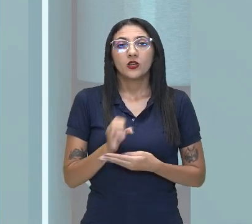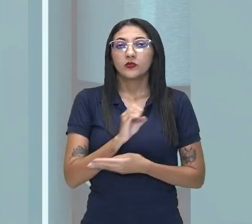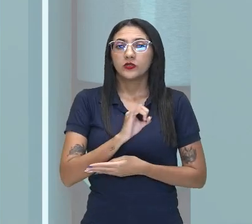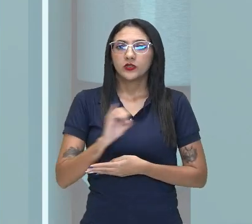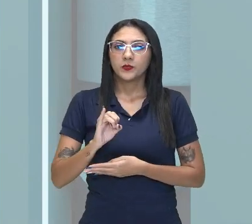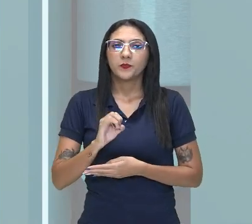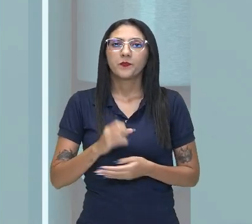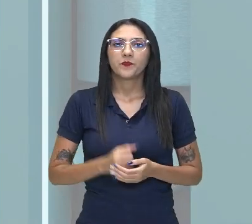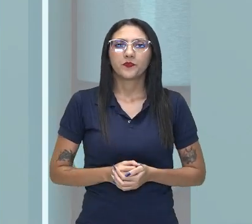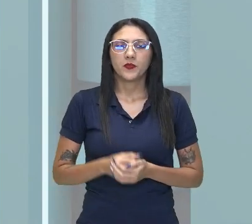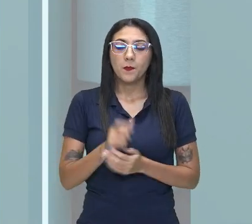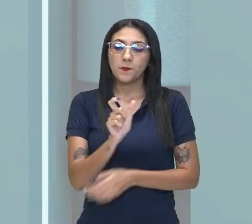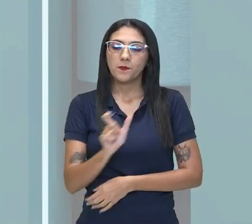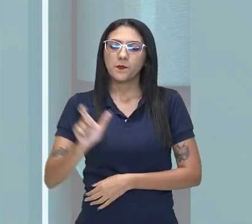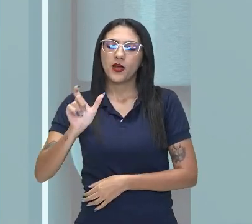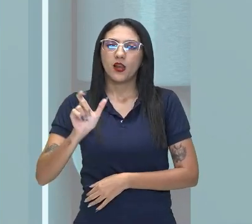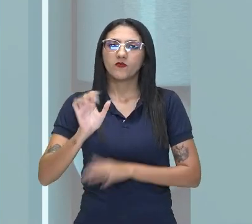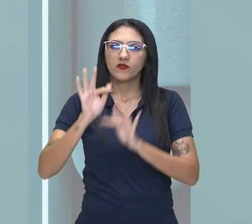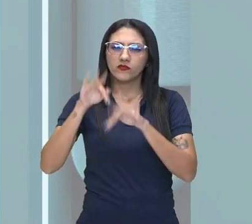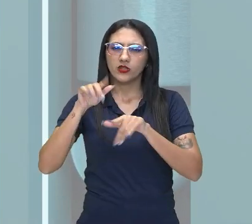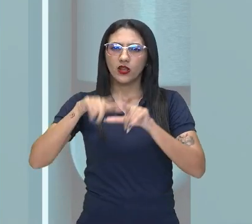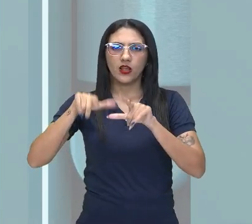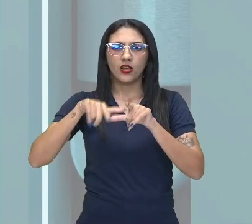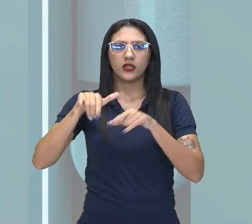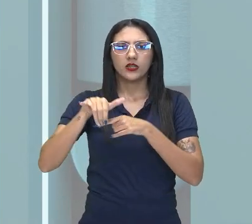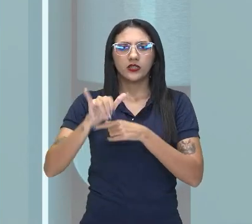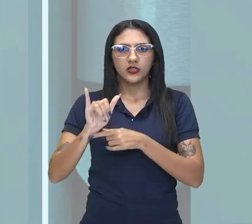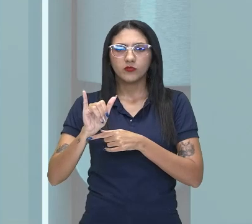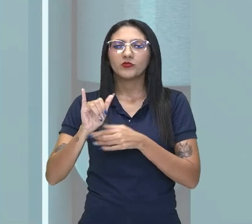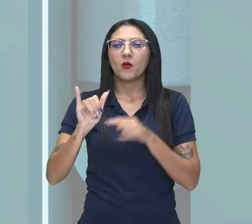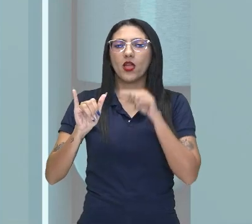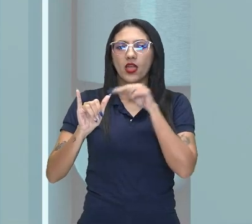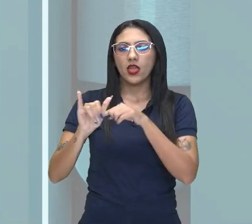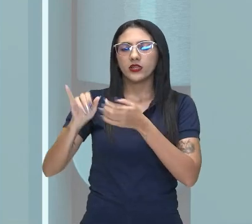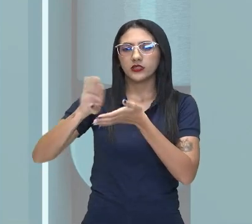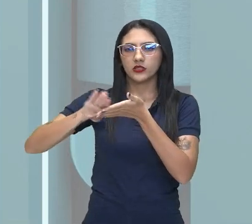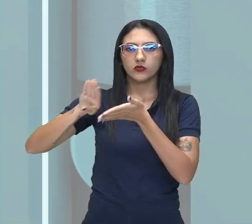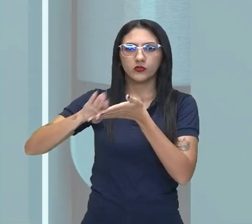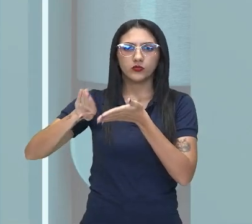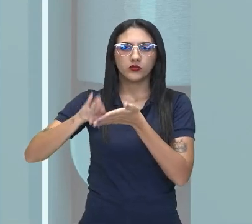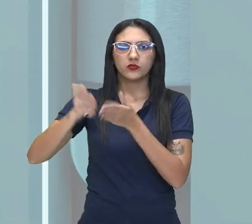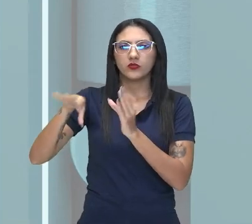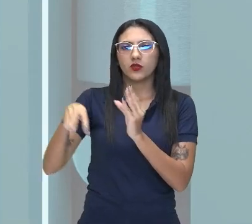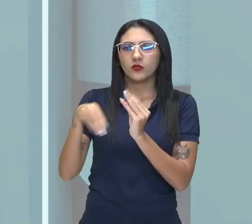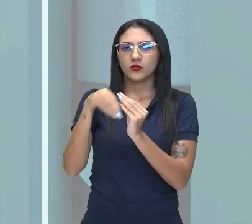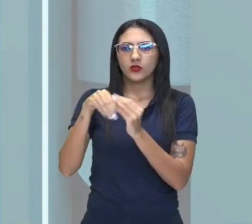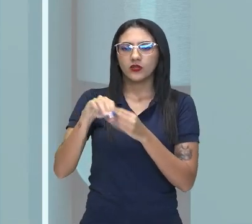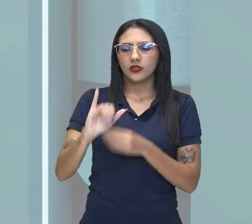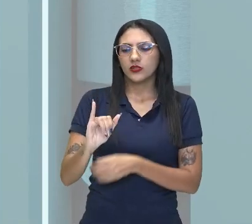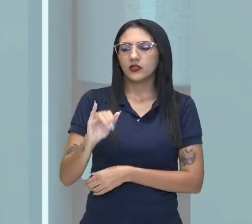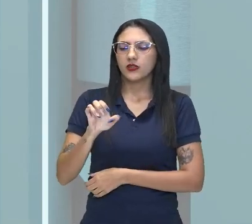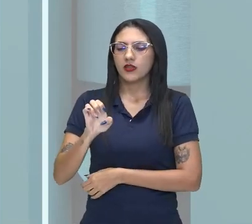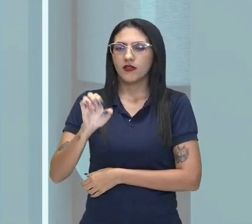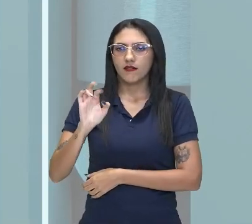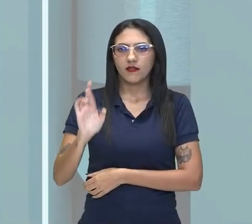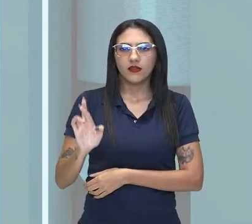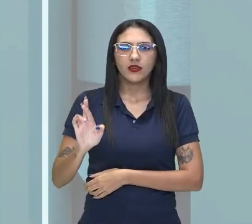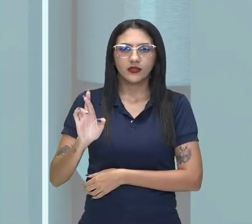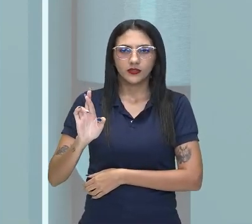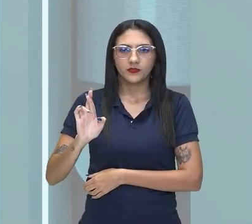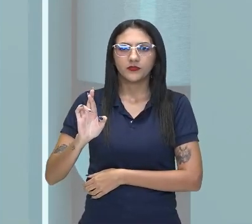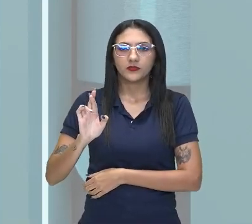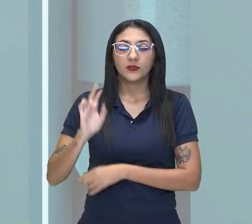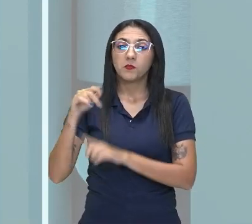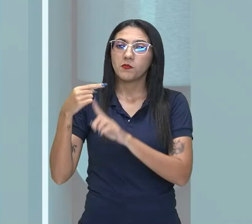em Y, o que eu faço? Eu retiro o Y e acrescento o I, E, R e o